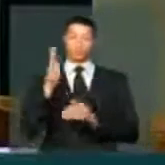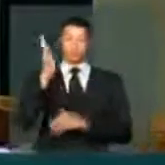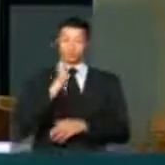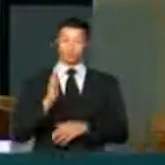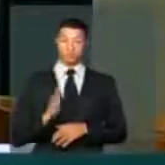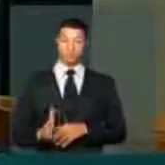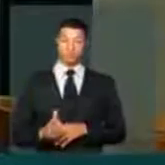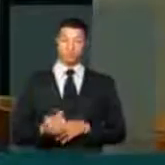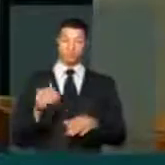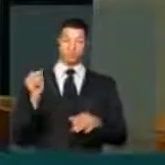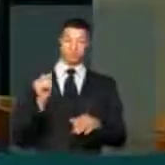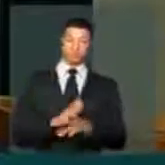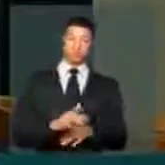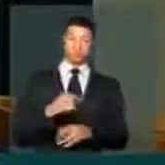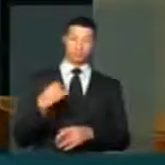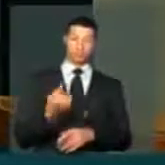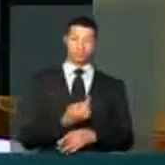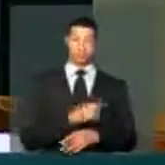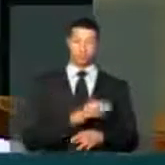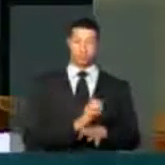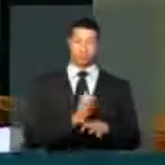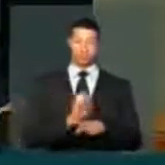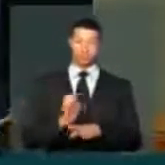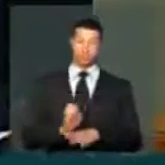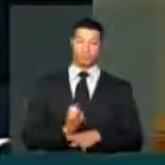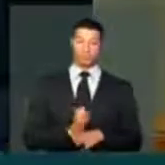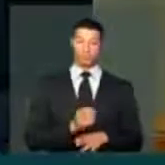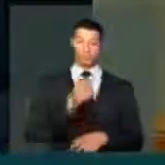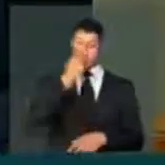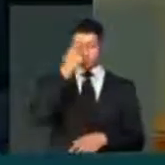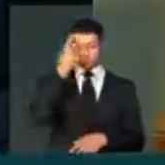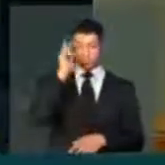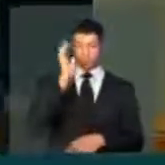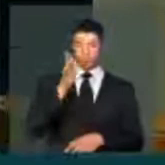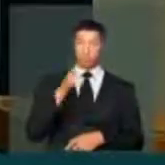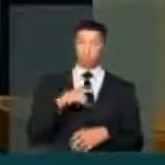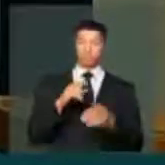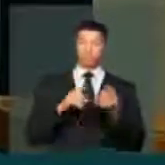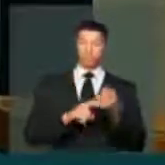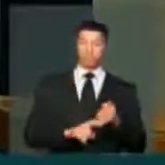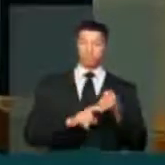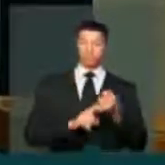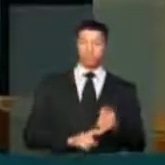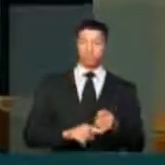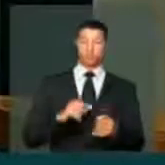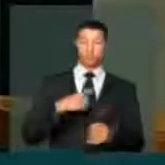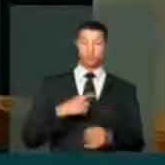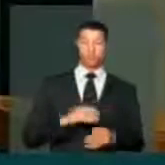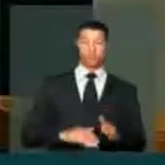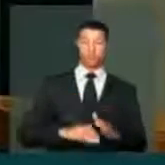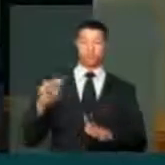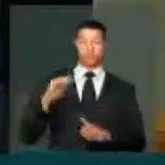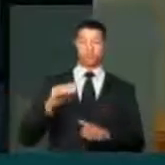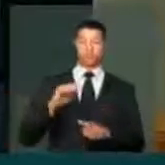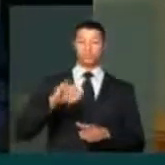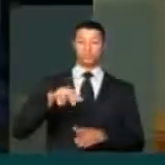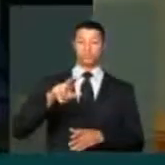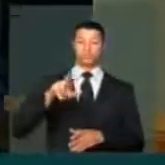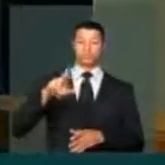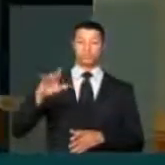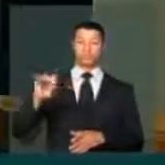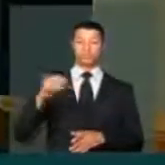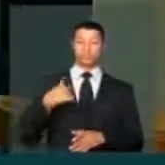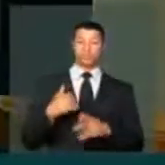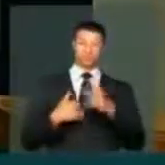Brasil, impede que as nossas empresas e as pessoas que já estão endividadas tenham um aumento na sua taxa de juros. E